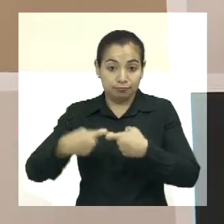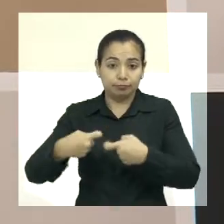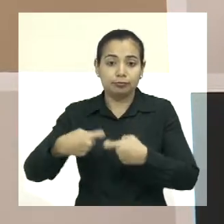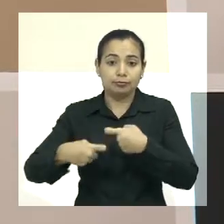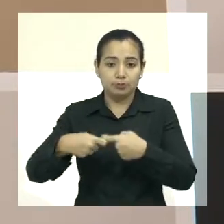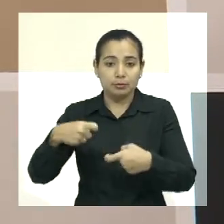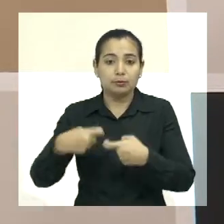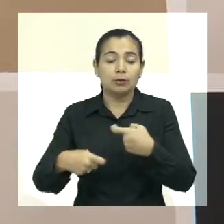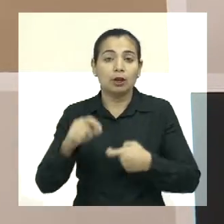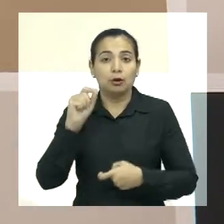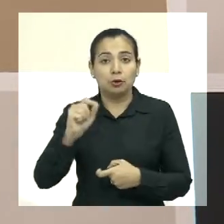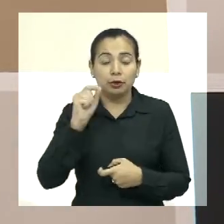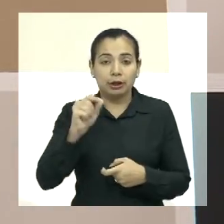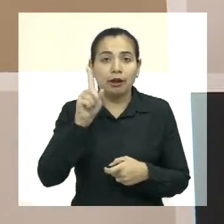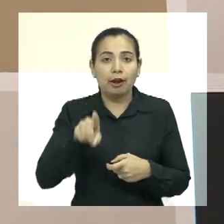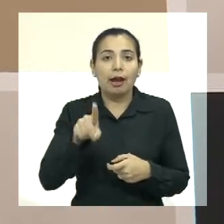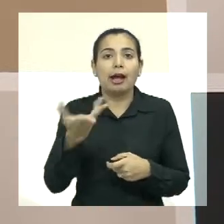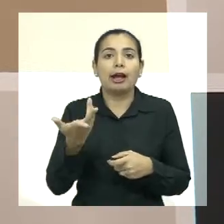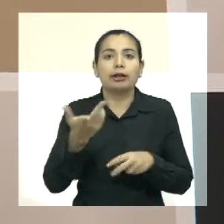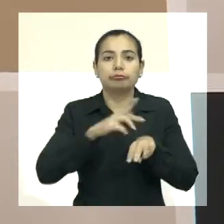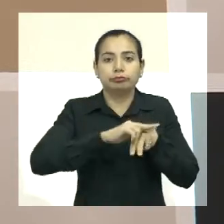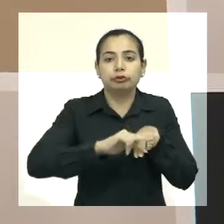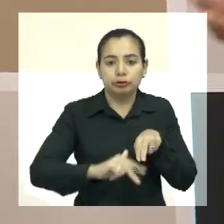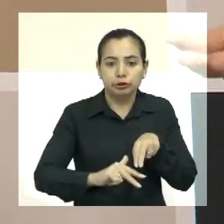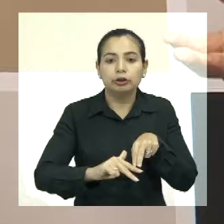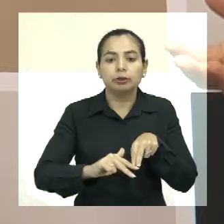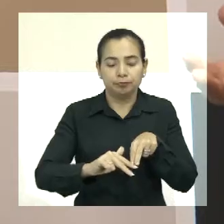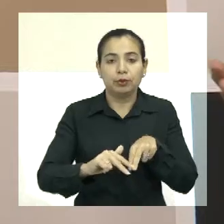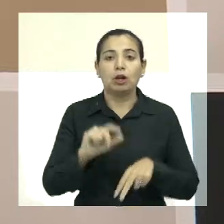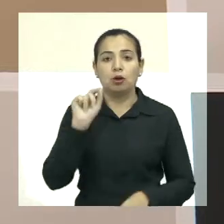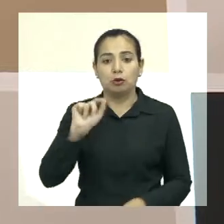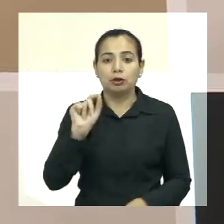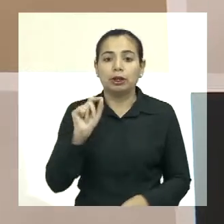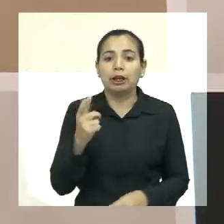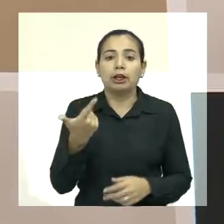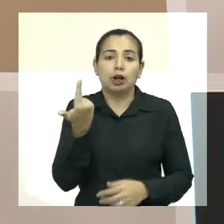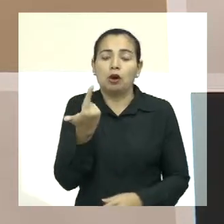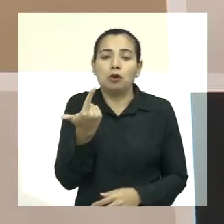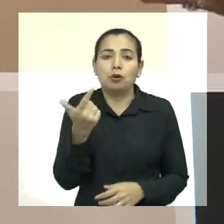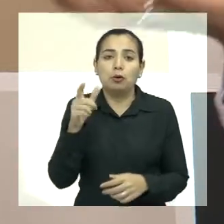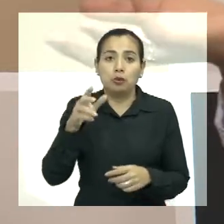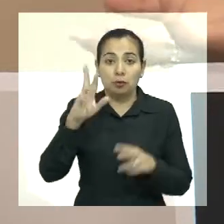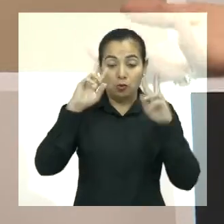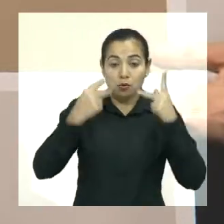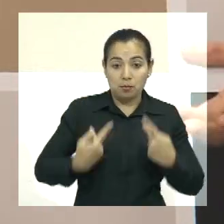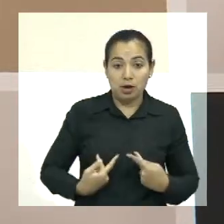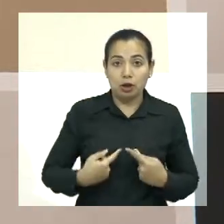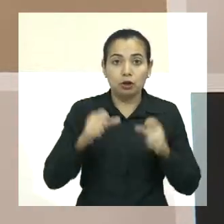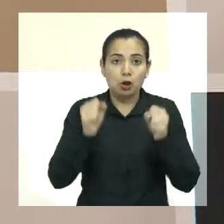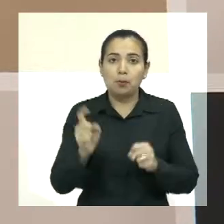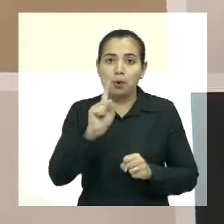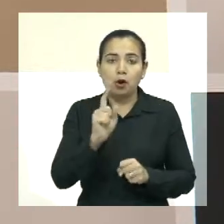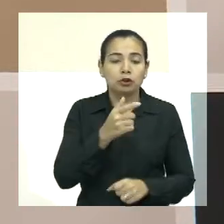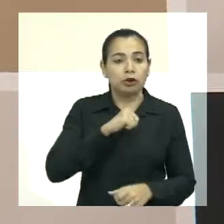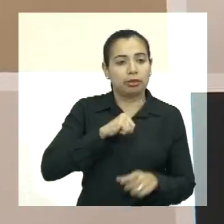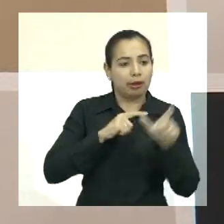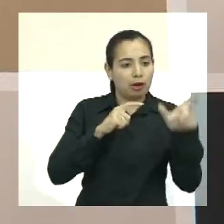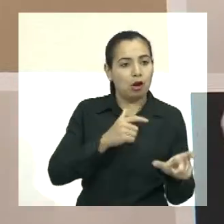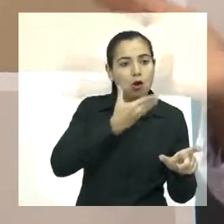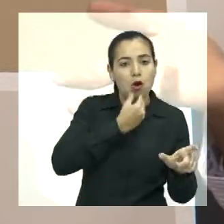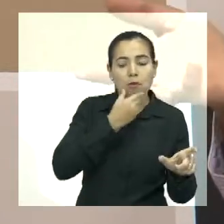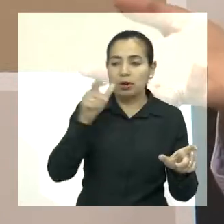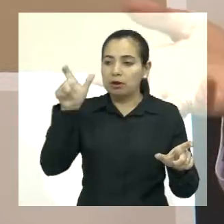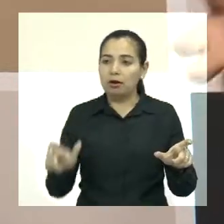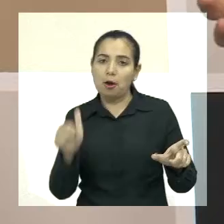na ideologia de gênero, que vem dizer que não existe a categoria, os seres humanos não devem mais ser classificados entre masculino